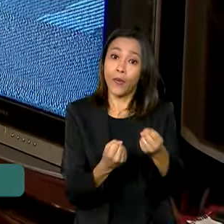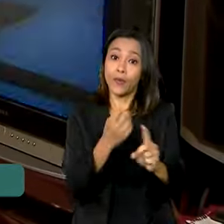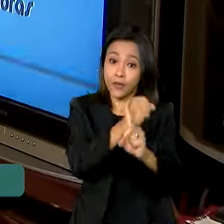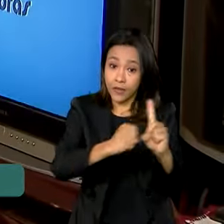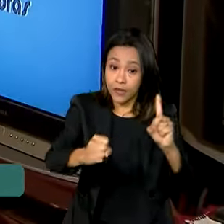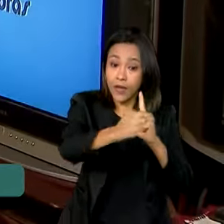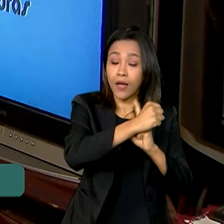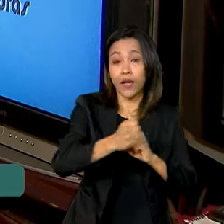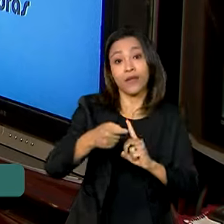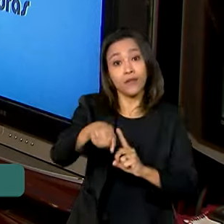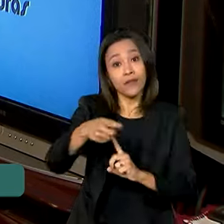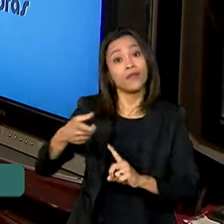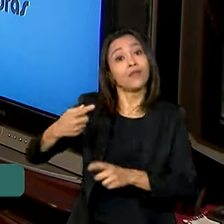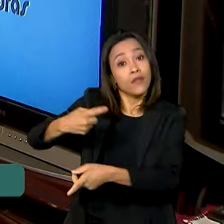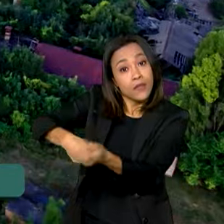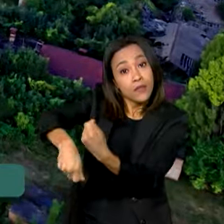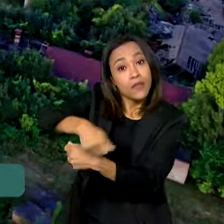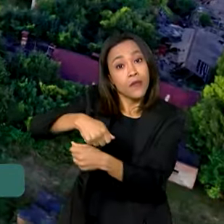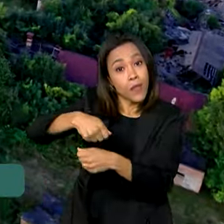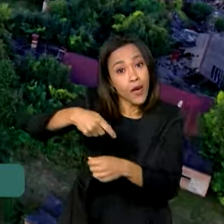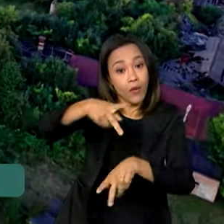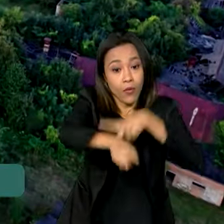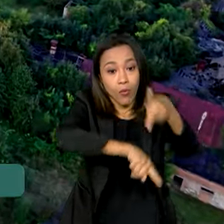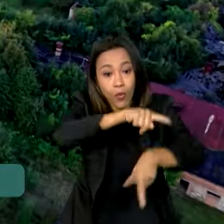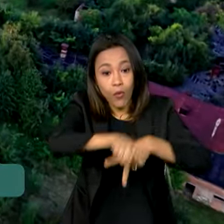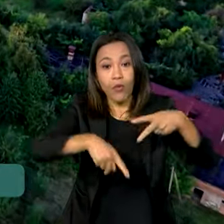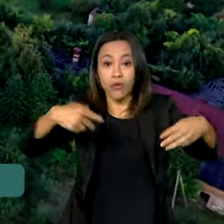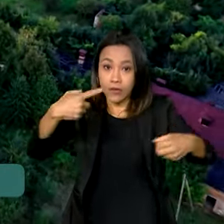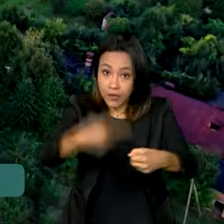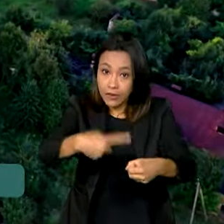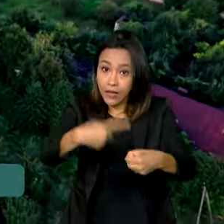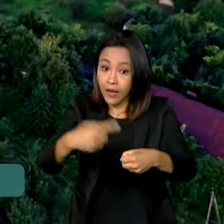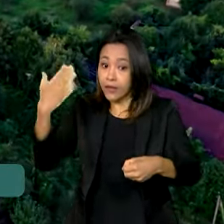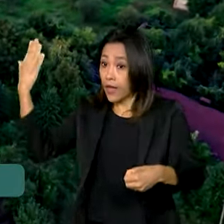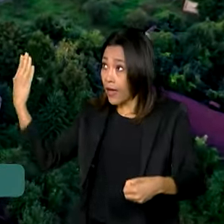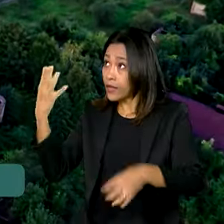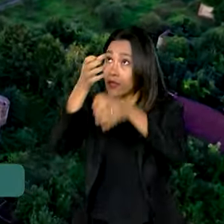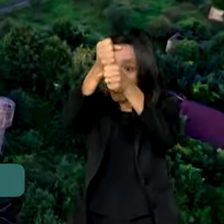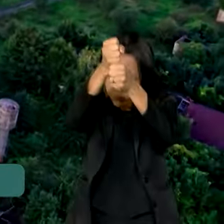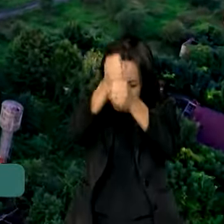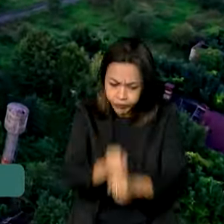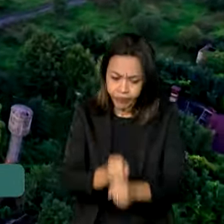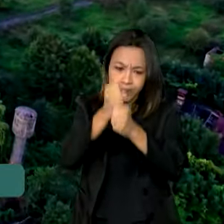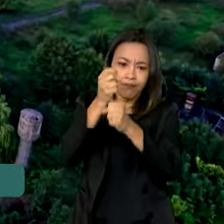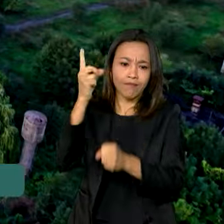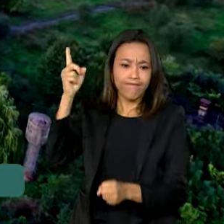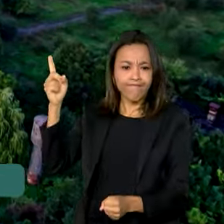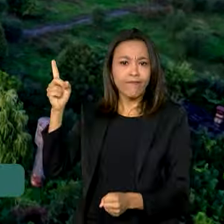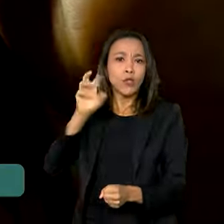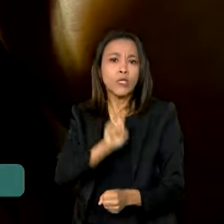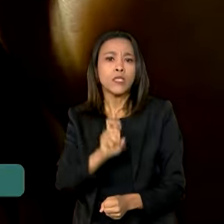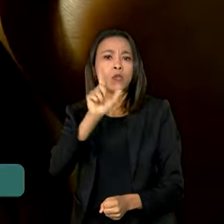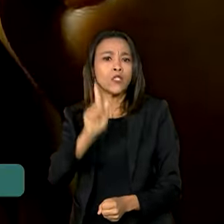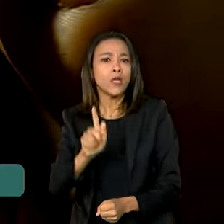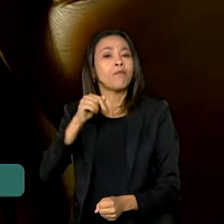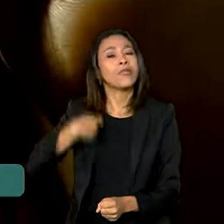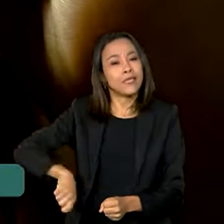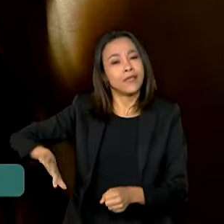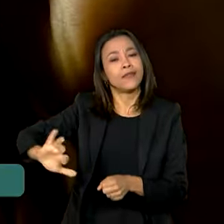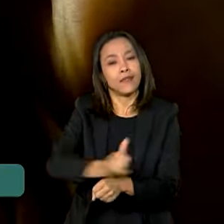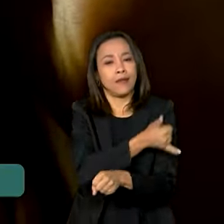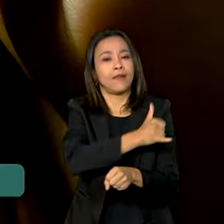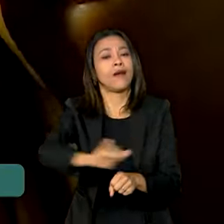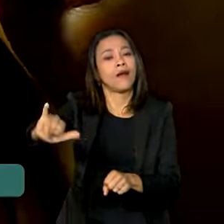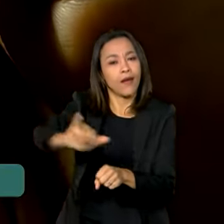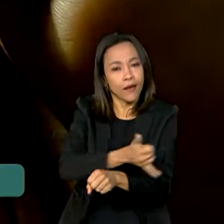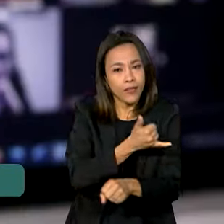para a população dessas cidades. Essa instalação, ela depende, de fato, das estratégias